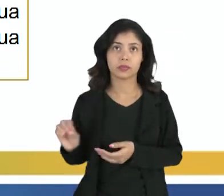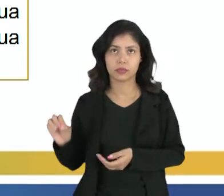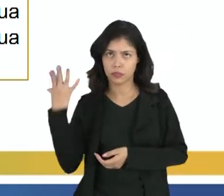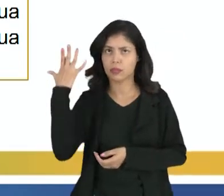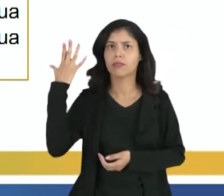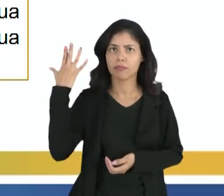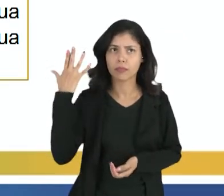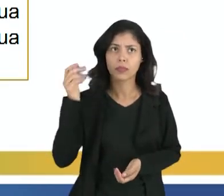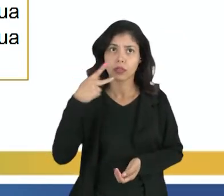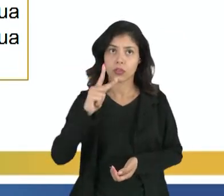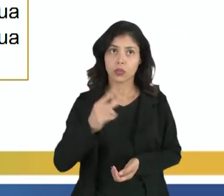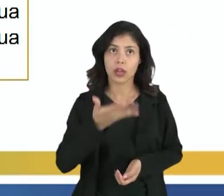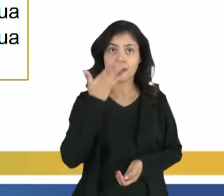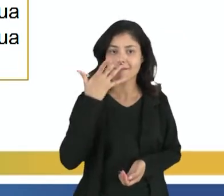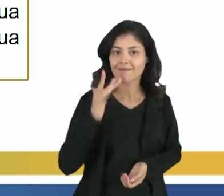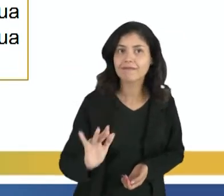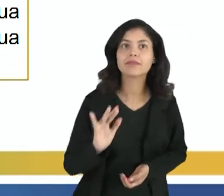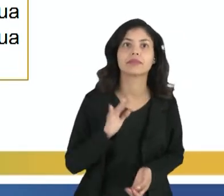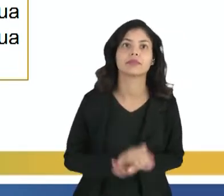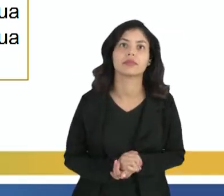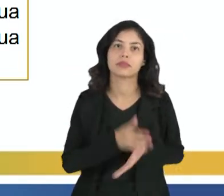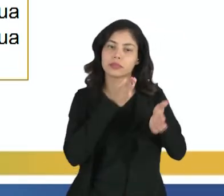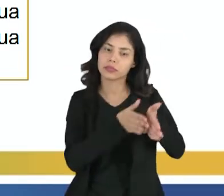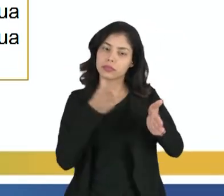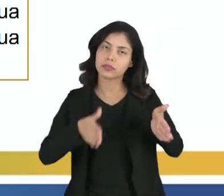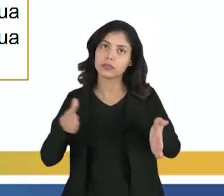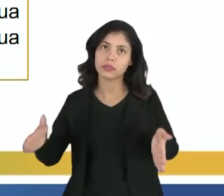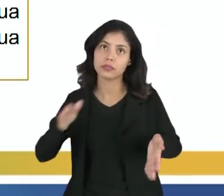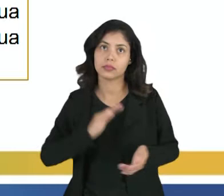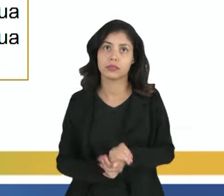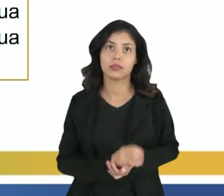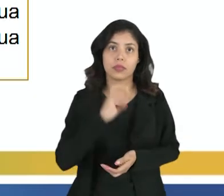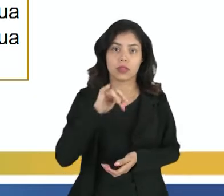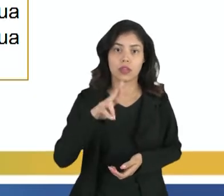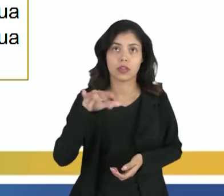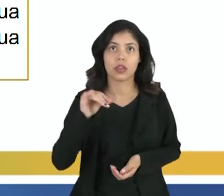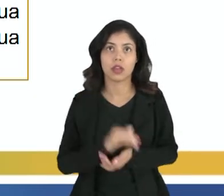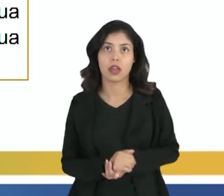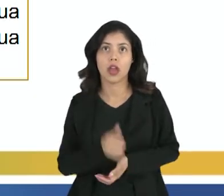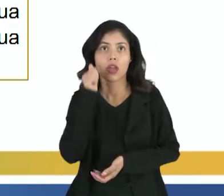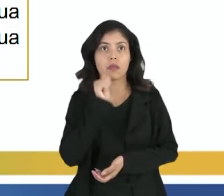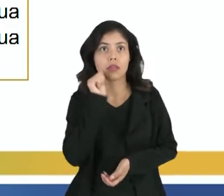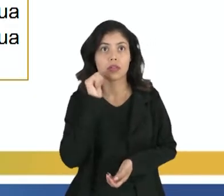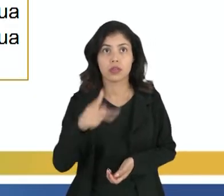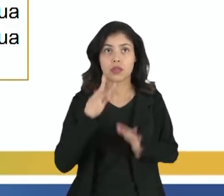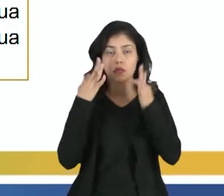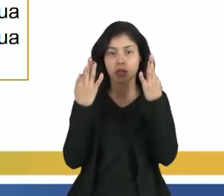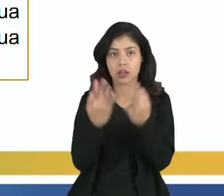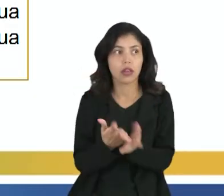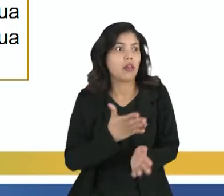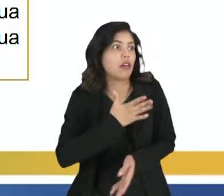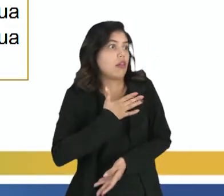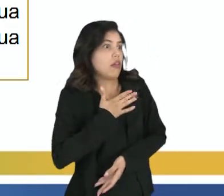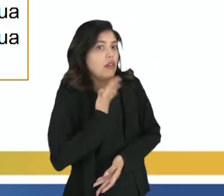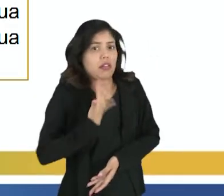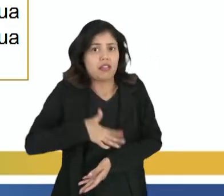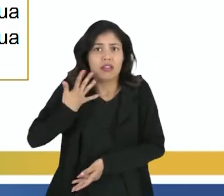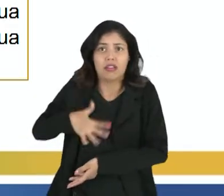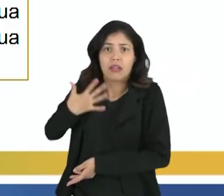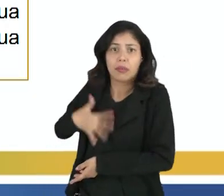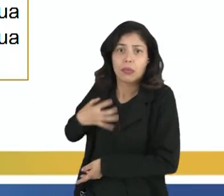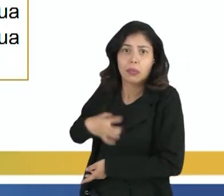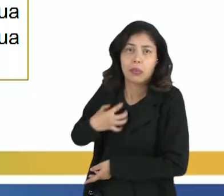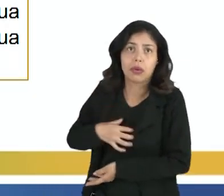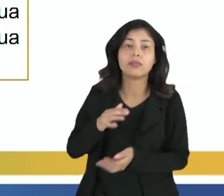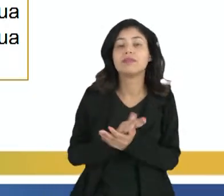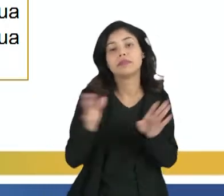um acontecimento de sua infância, em que a passagem de um cometa deixou as mulheres de sua família apavoradas,